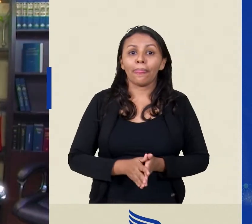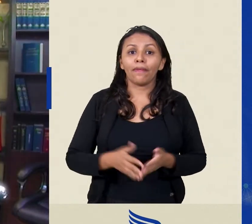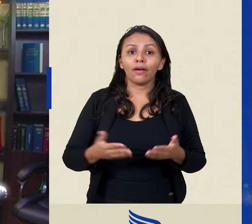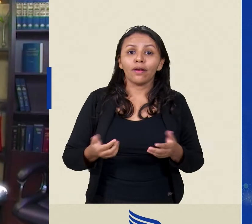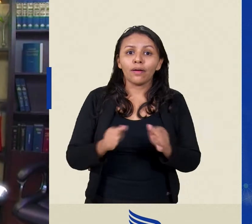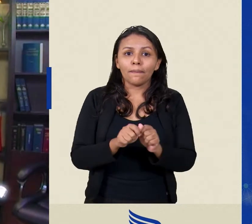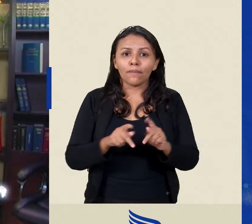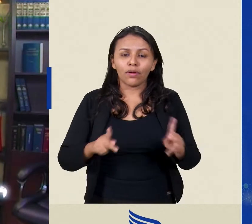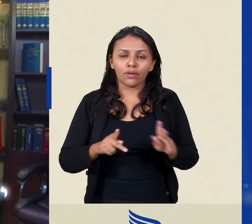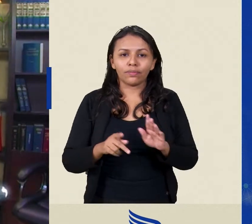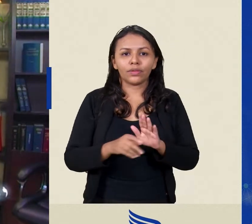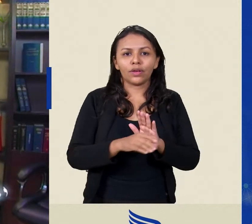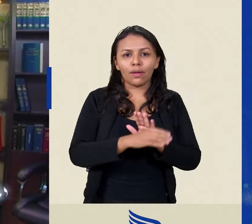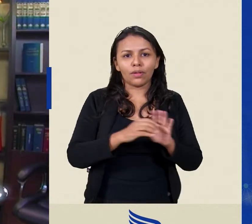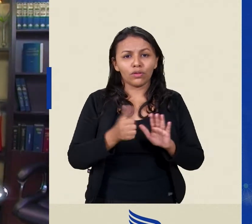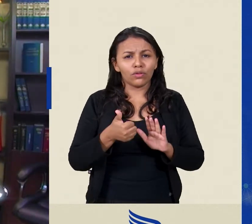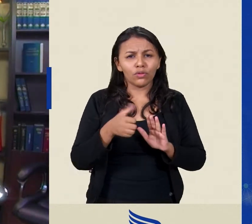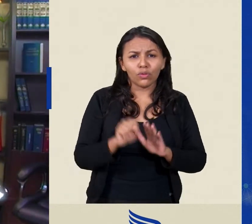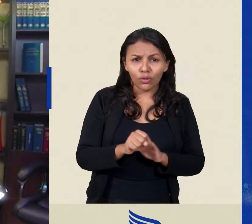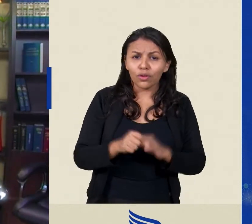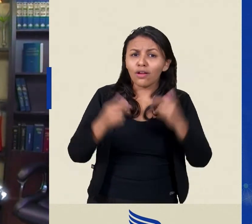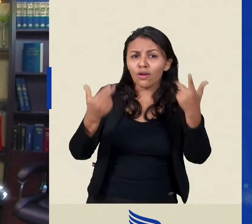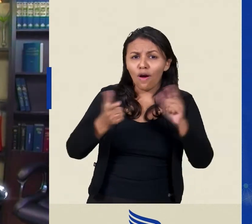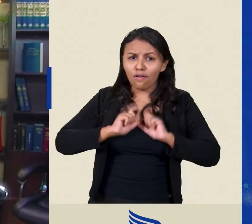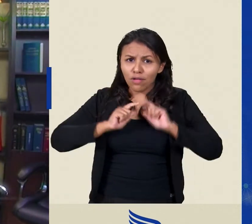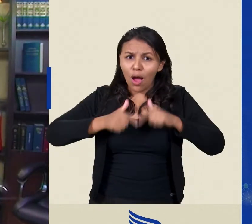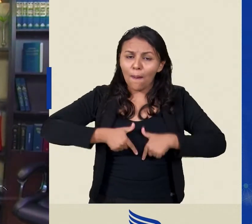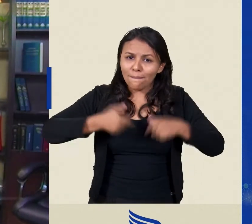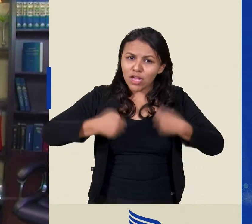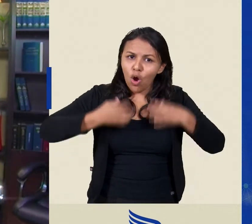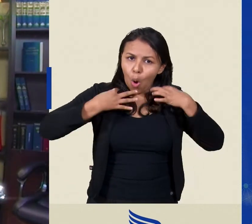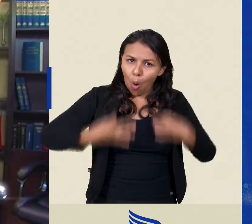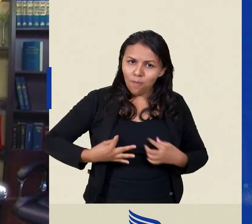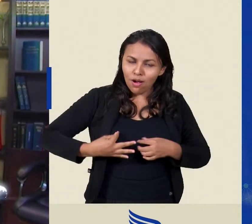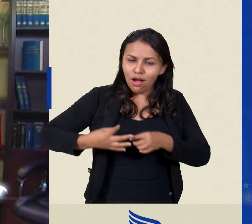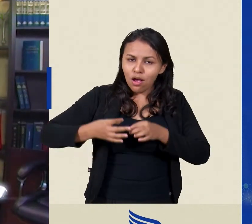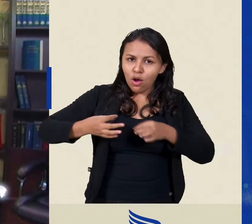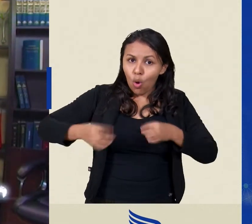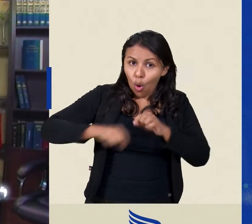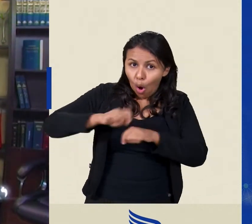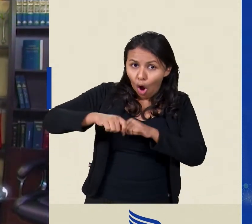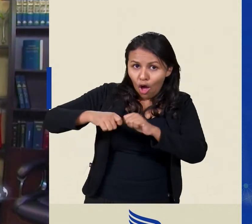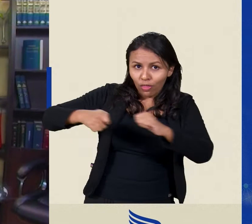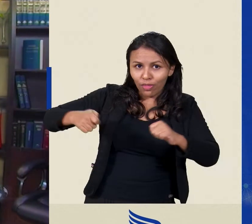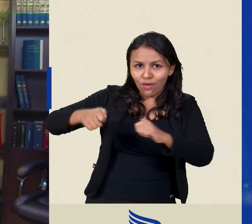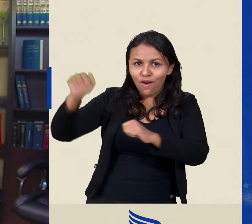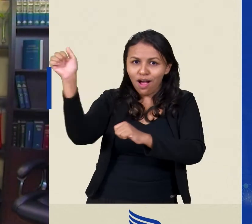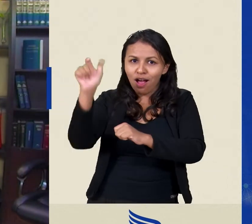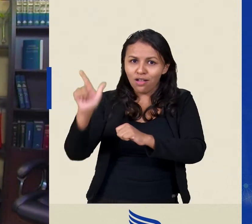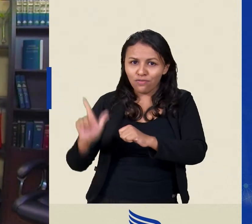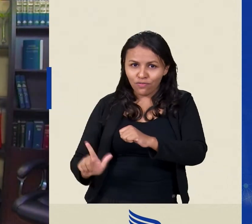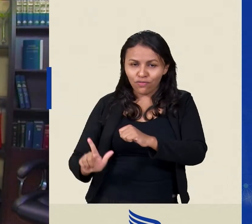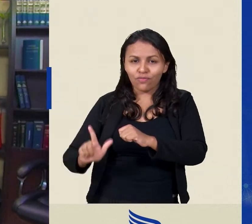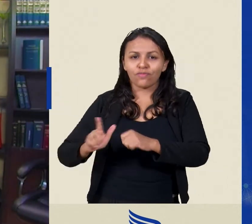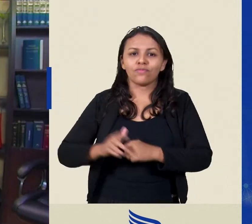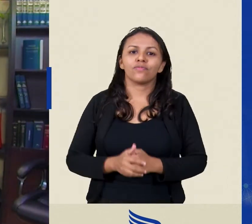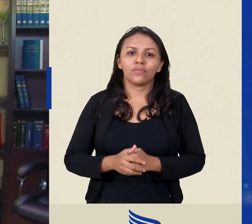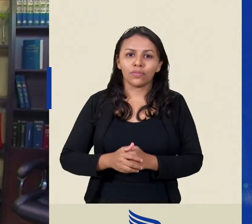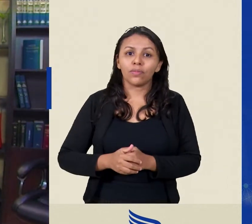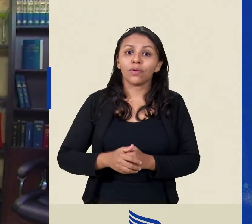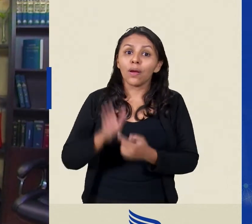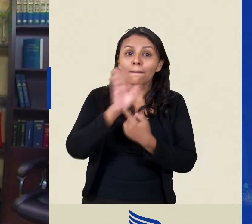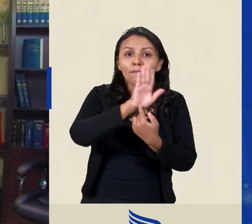foram solicitados a usar um cordão azul, conforme Números 15, 37 a 41, como sinal